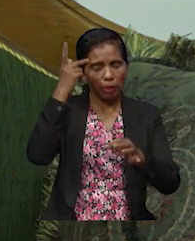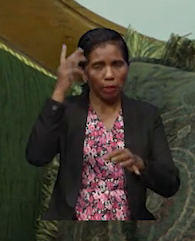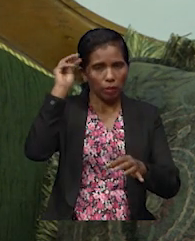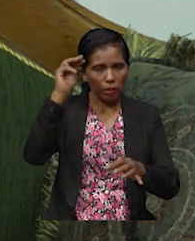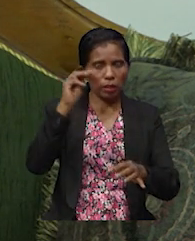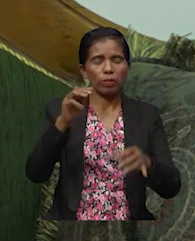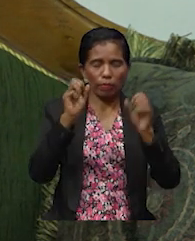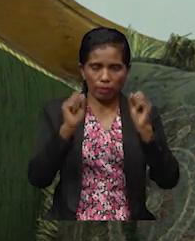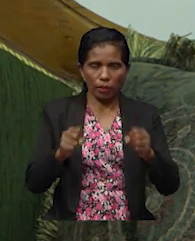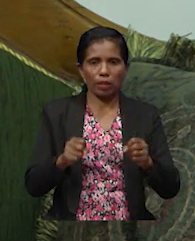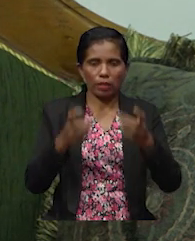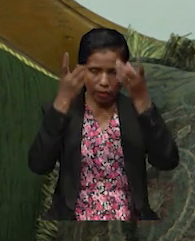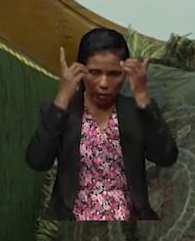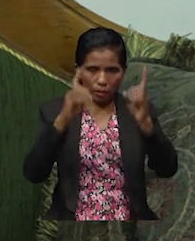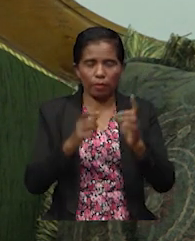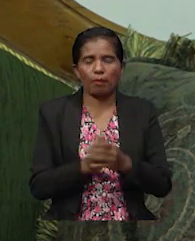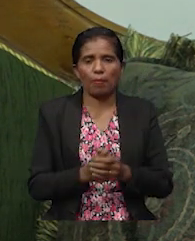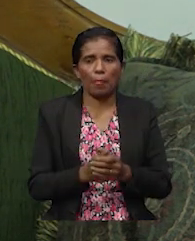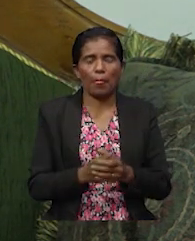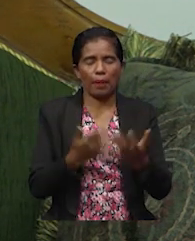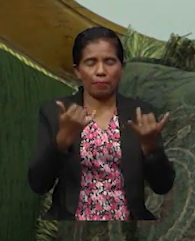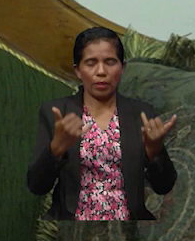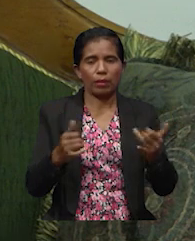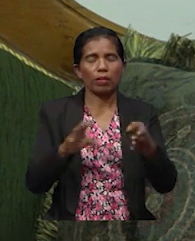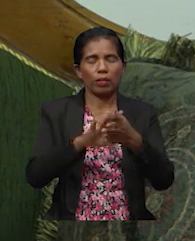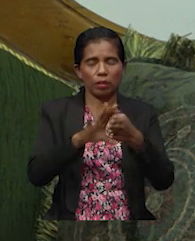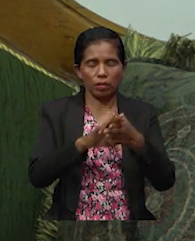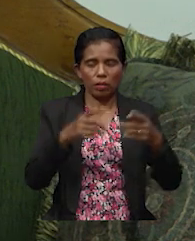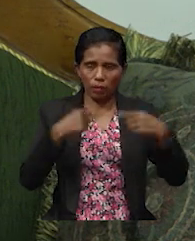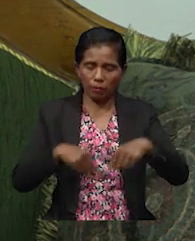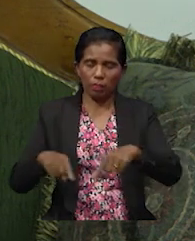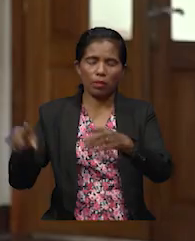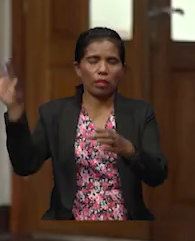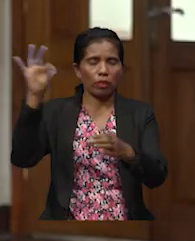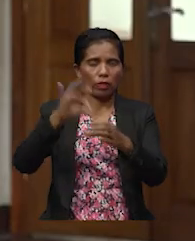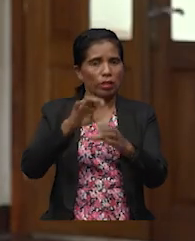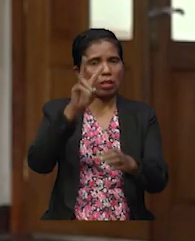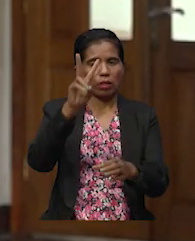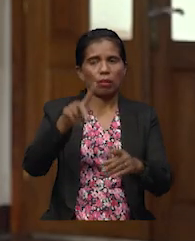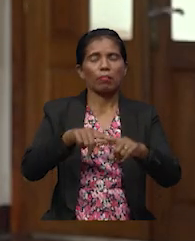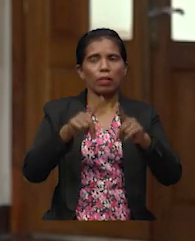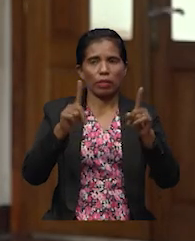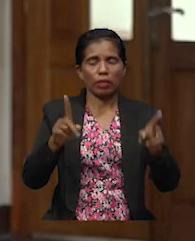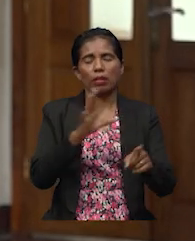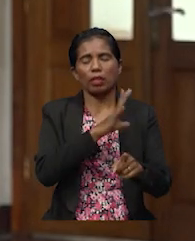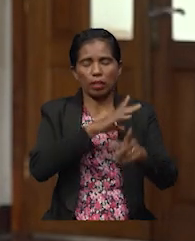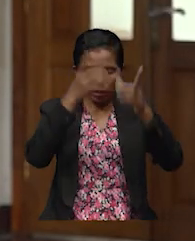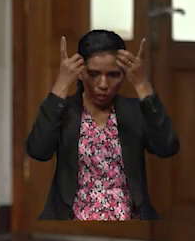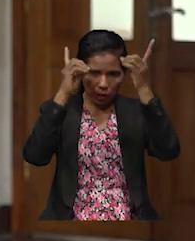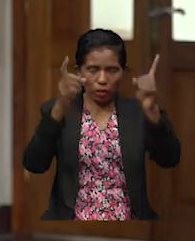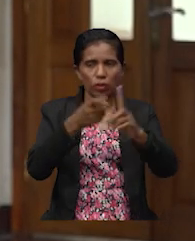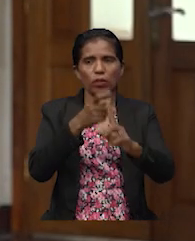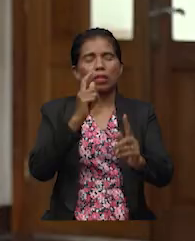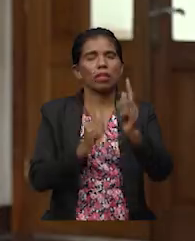Domingo Chatutan, de dar um órgão eleitoral preparado na atuba eleição segunda volta, mas bem, rei decisão russi